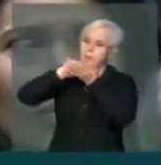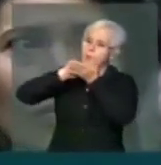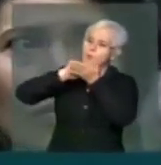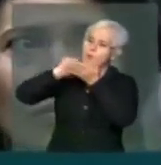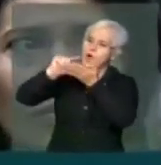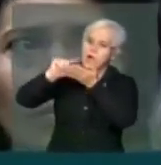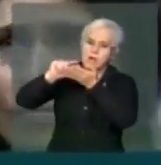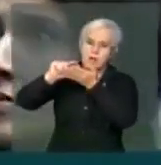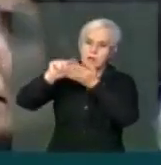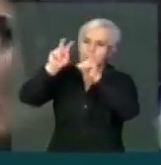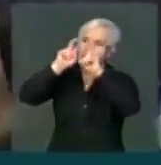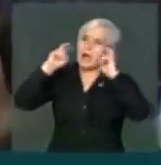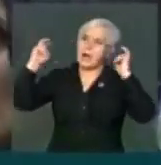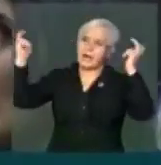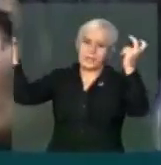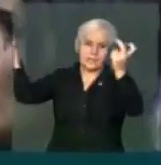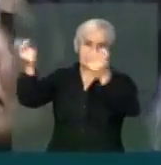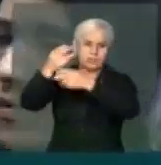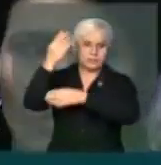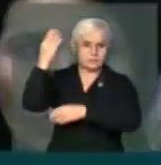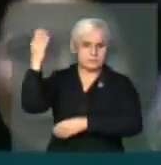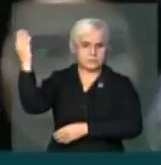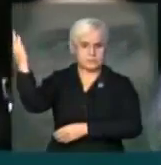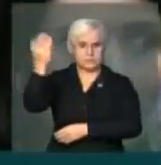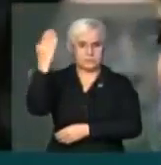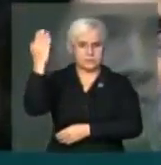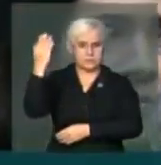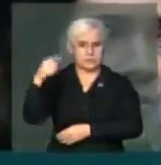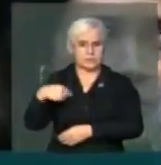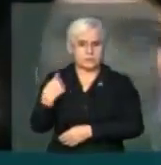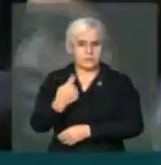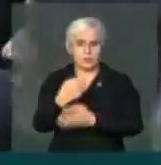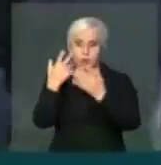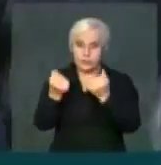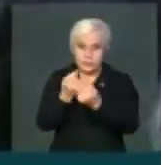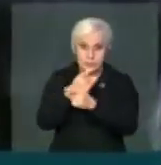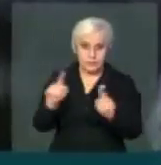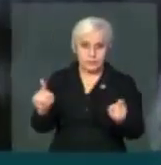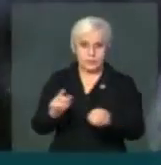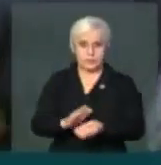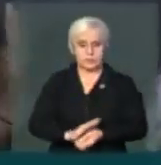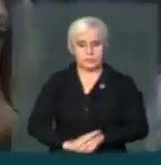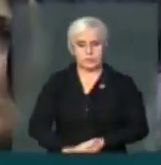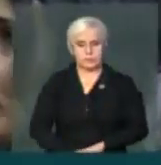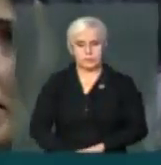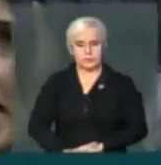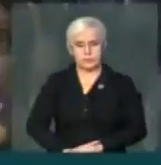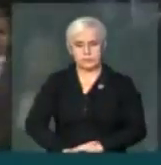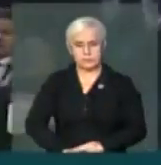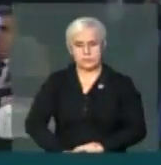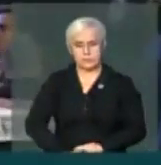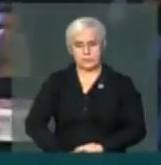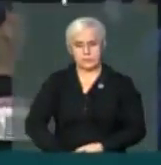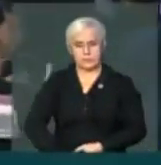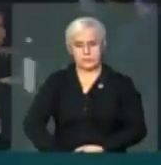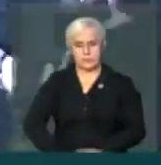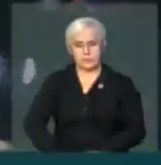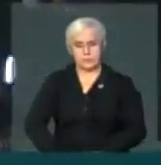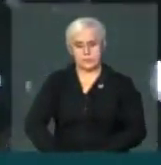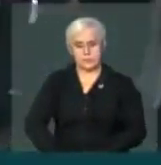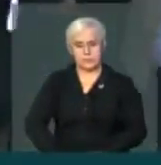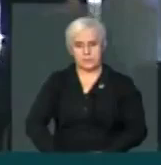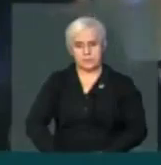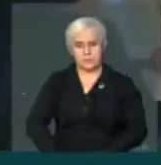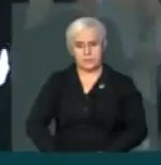a tribuna, as galerias, e nós não podemos permitir isso. Ok, deputado, muito obrigada, Carlos.